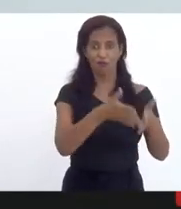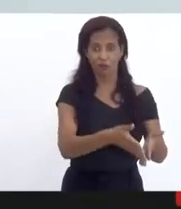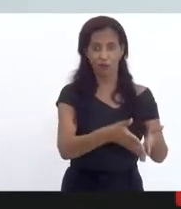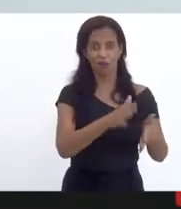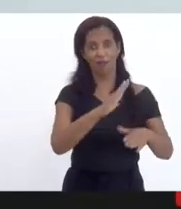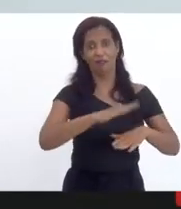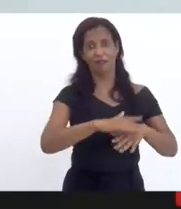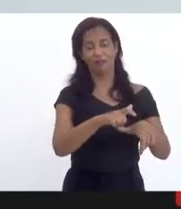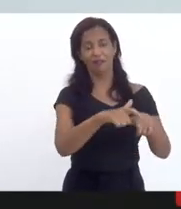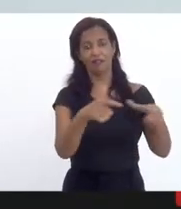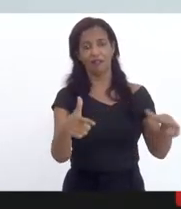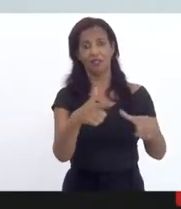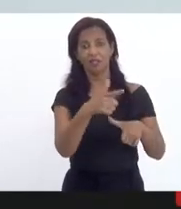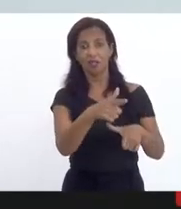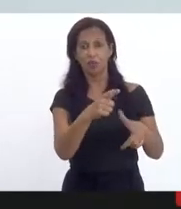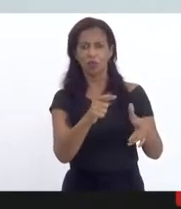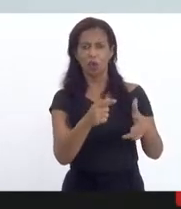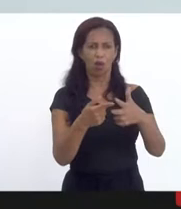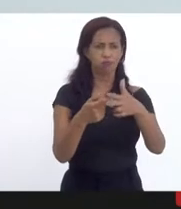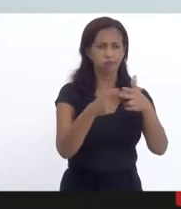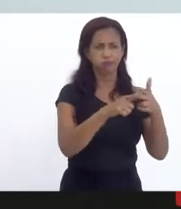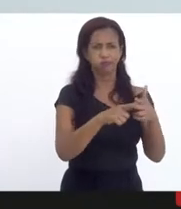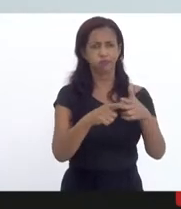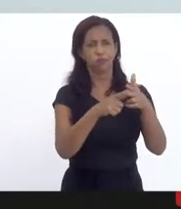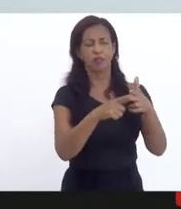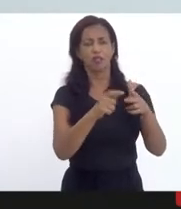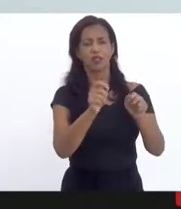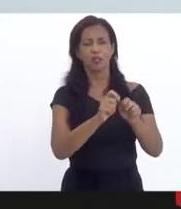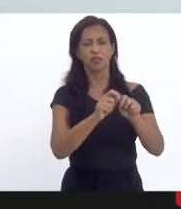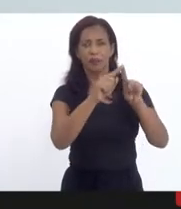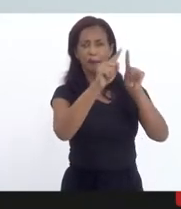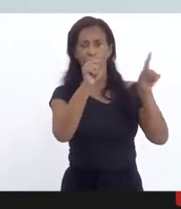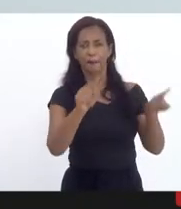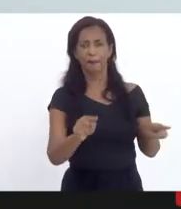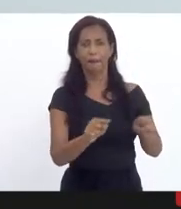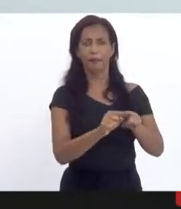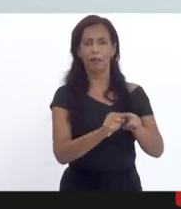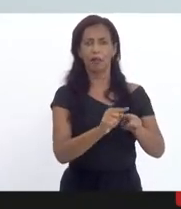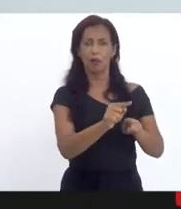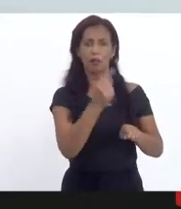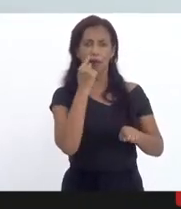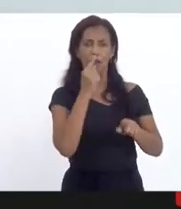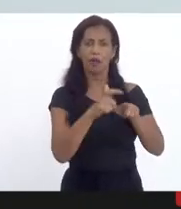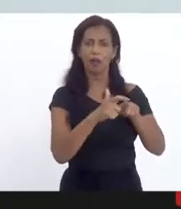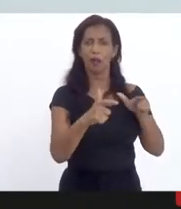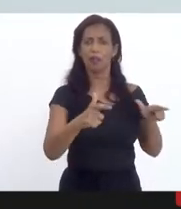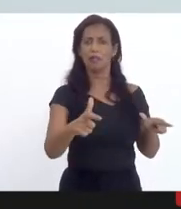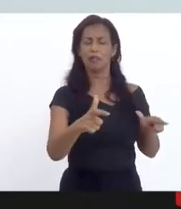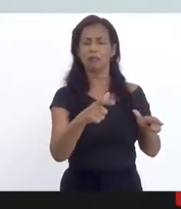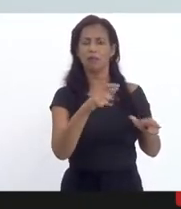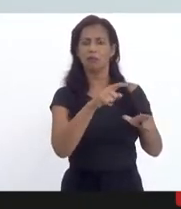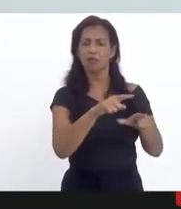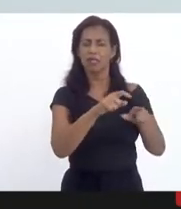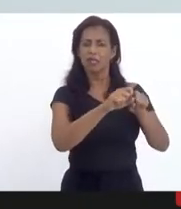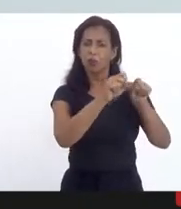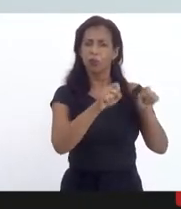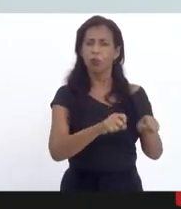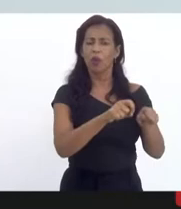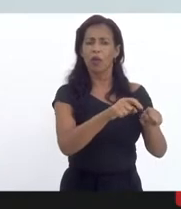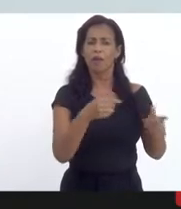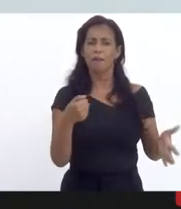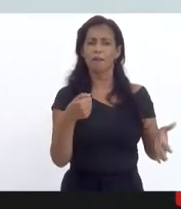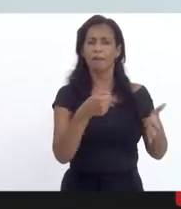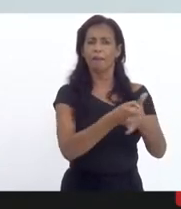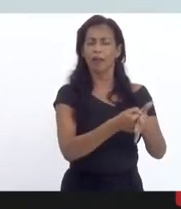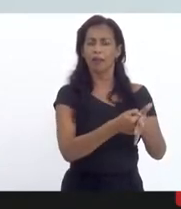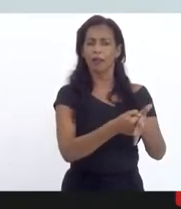só na instalação desses painéis, a gente tem que prever também que o crescimento desse setor impacta diretamente